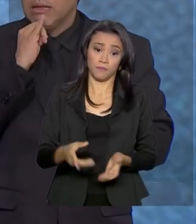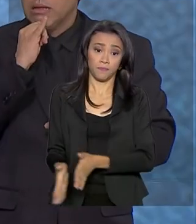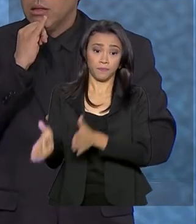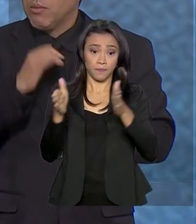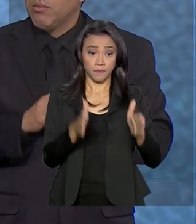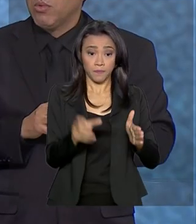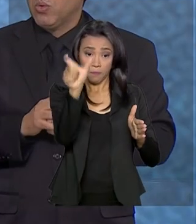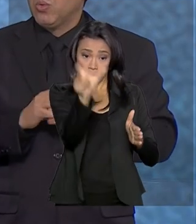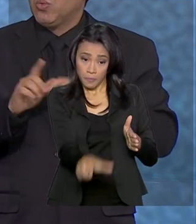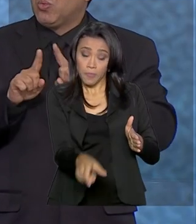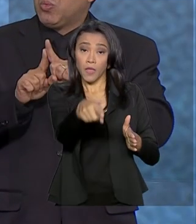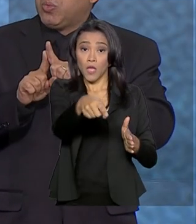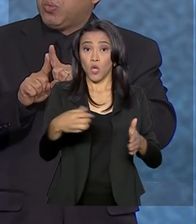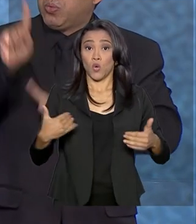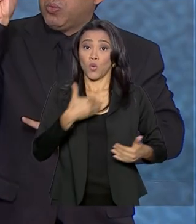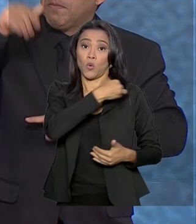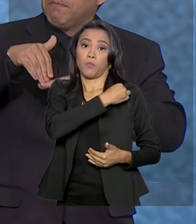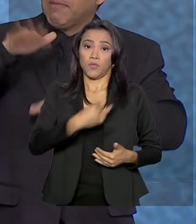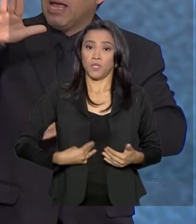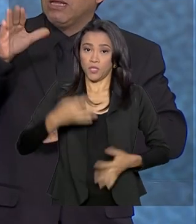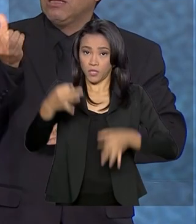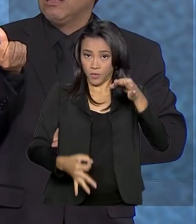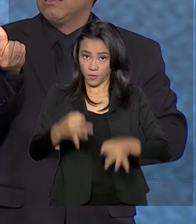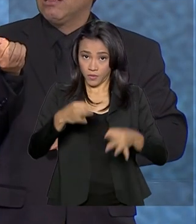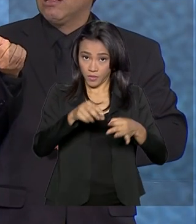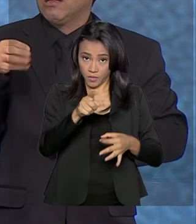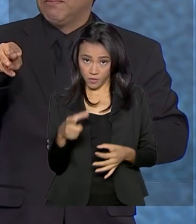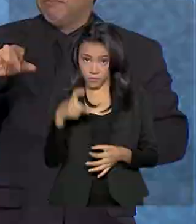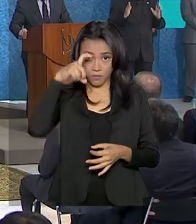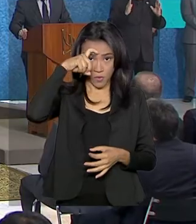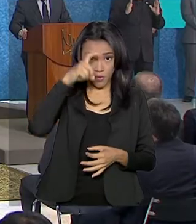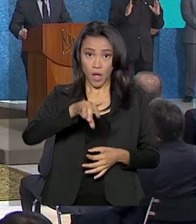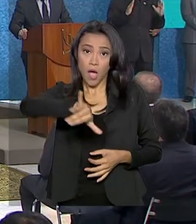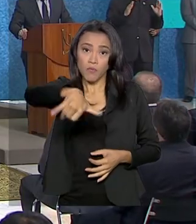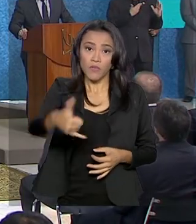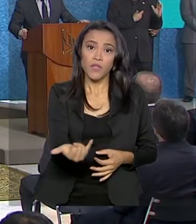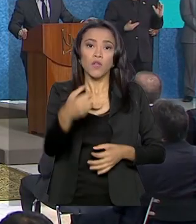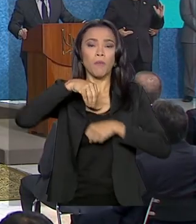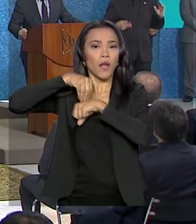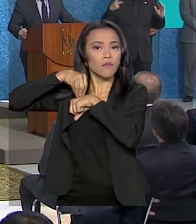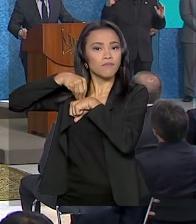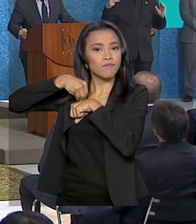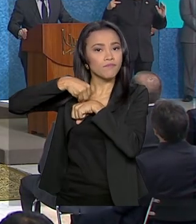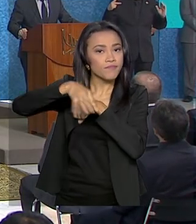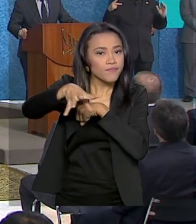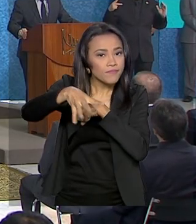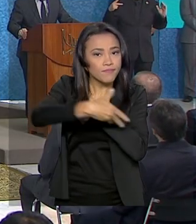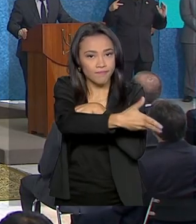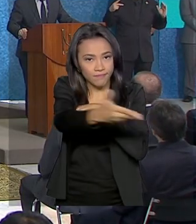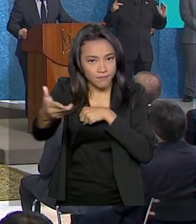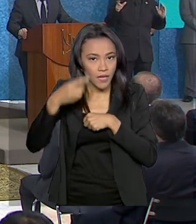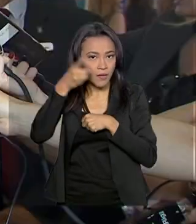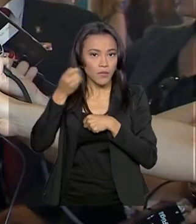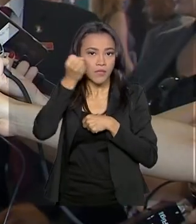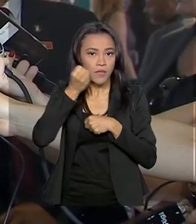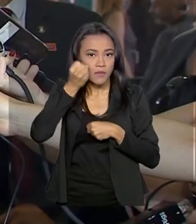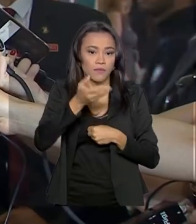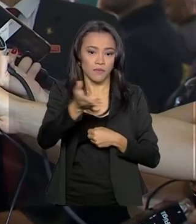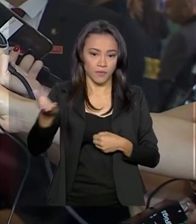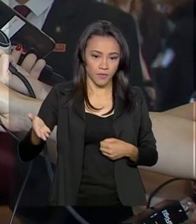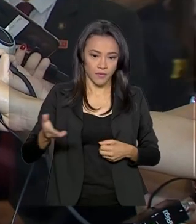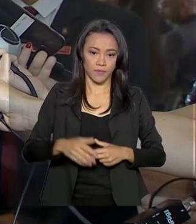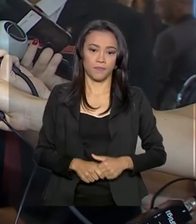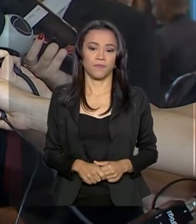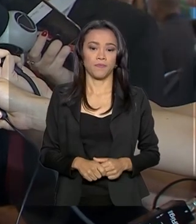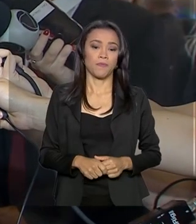ministro da Justiça e Segurança Pública, Sérgio Moro, aproveitou para mandar um recado aos parlamentares. Agora que a